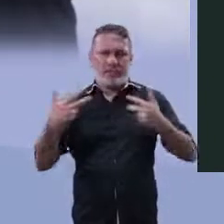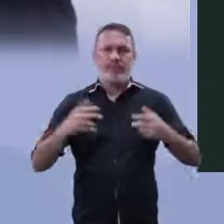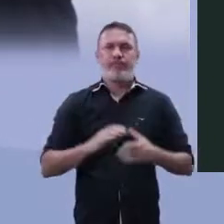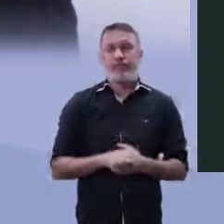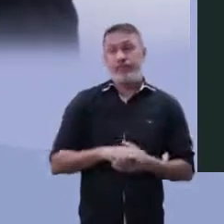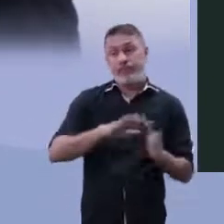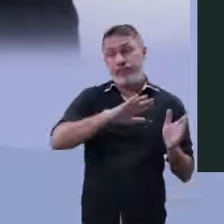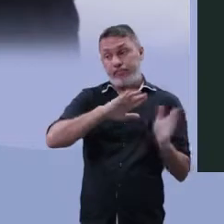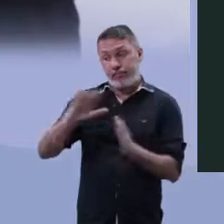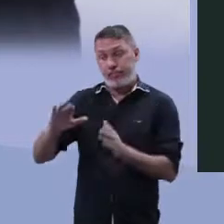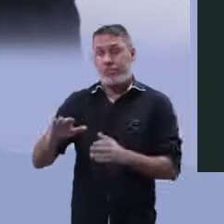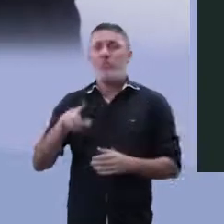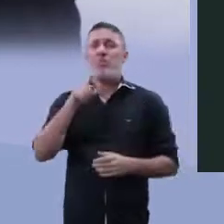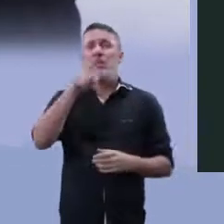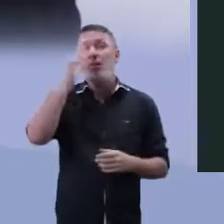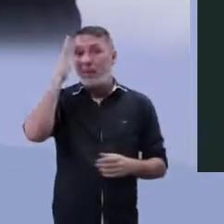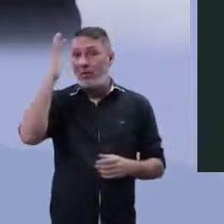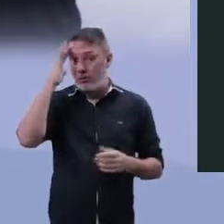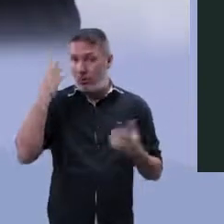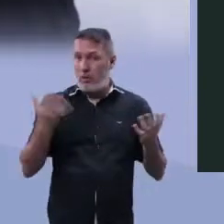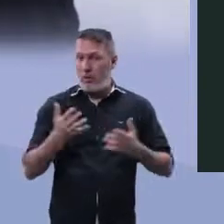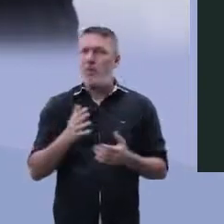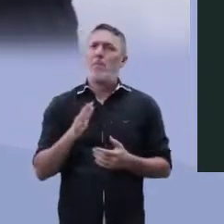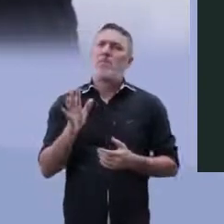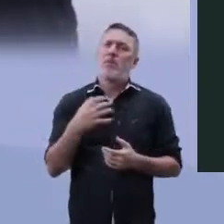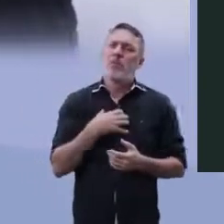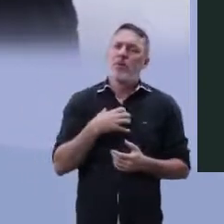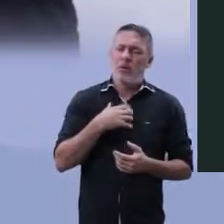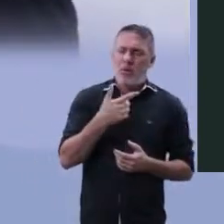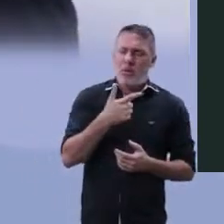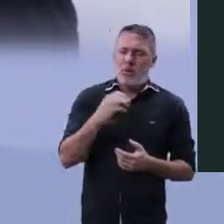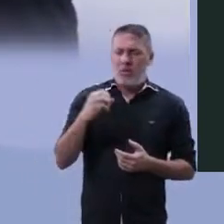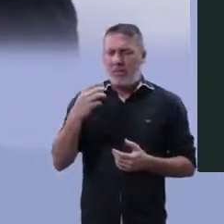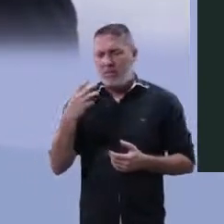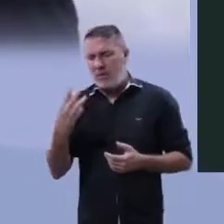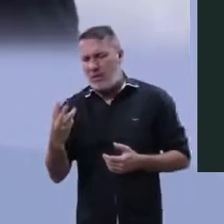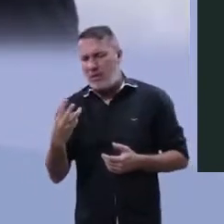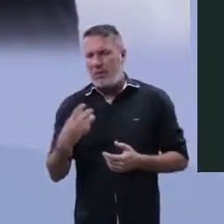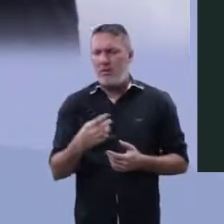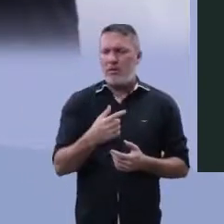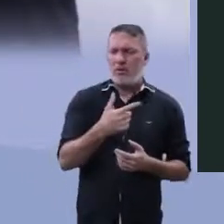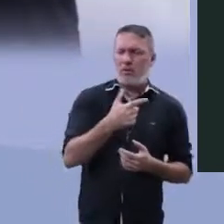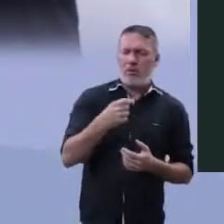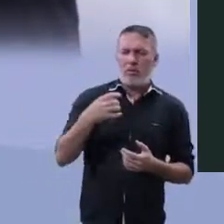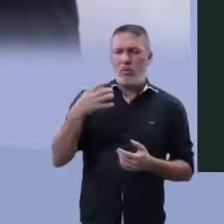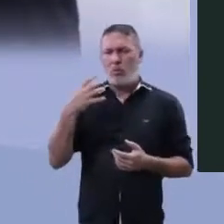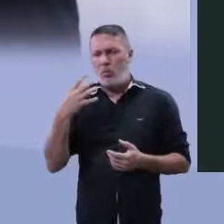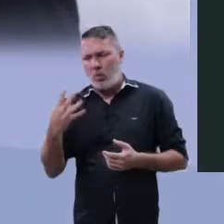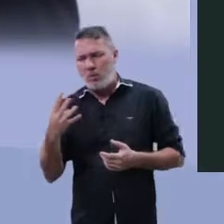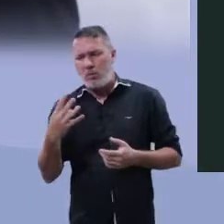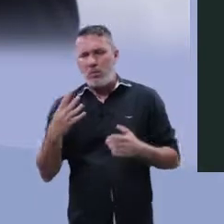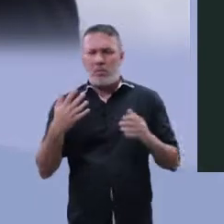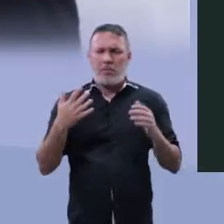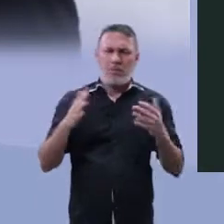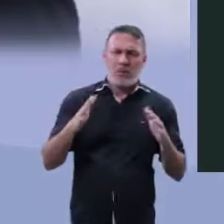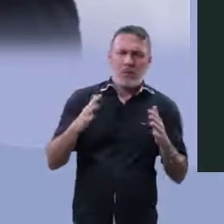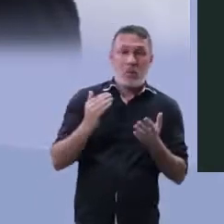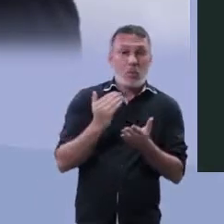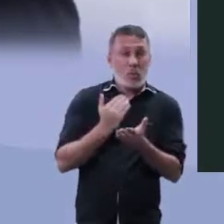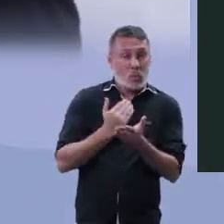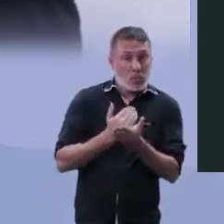Assim, gráficos mais pesados. Só para vocês terem uma outra noção. Ali por volta de